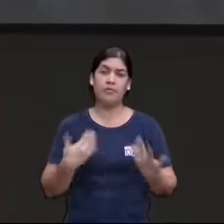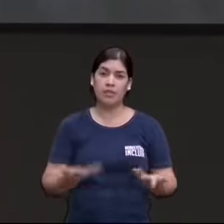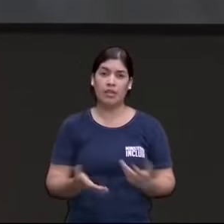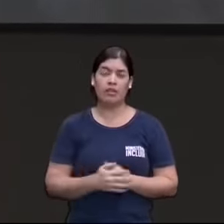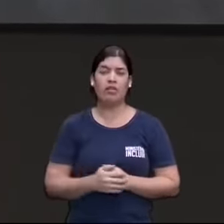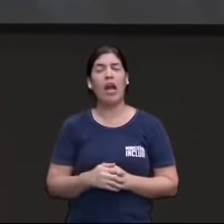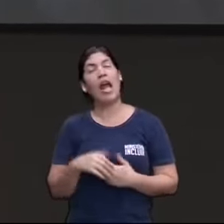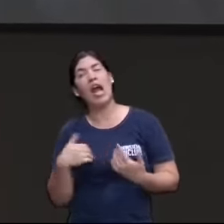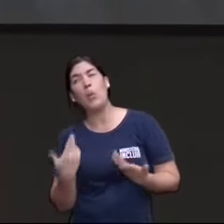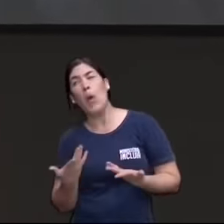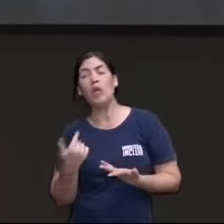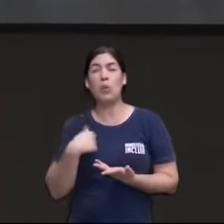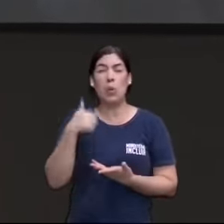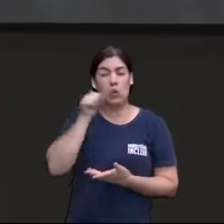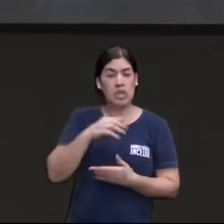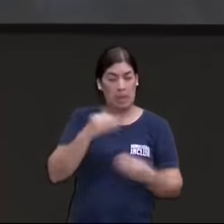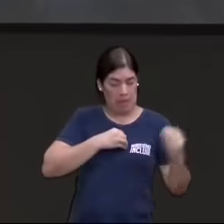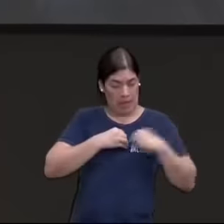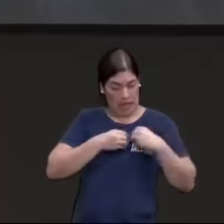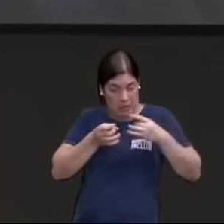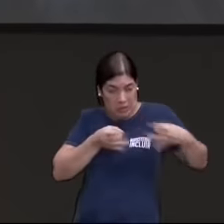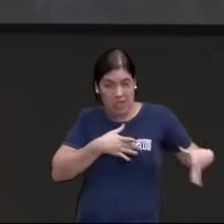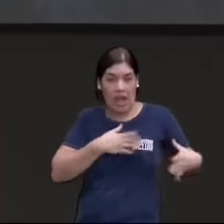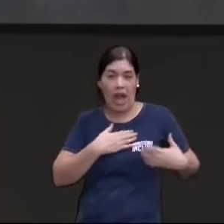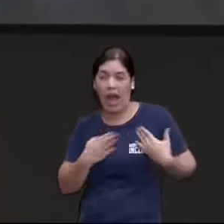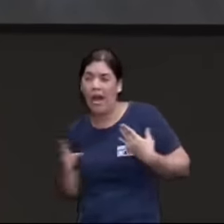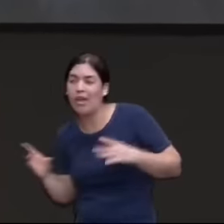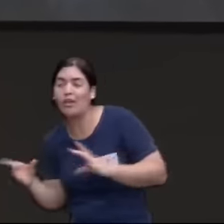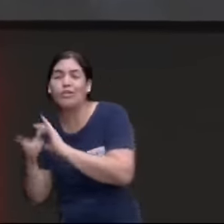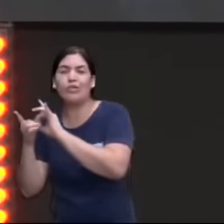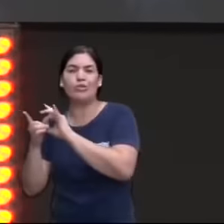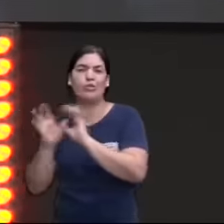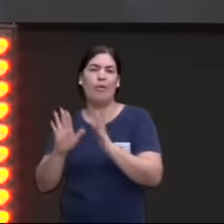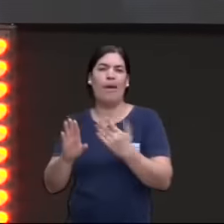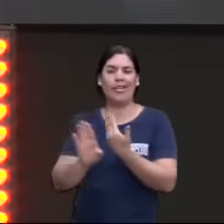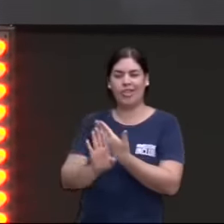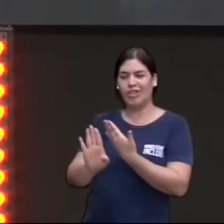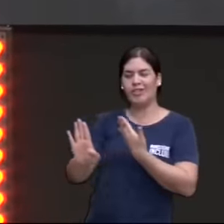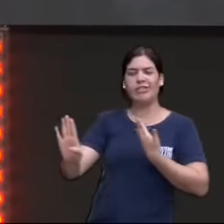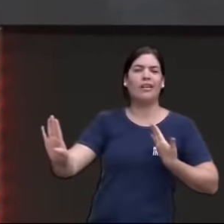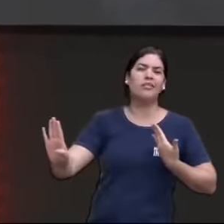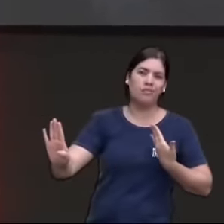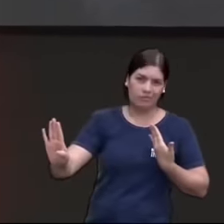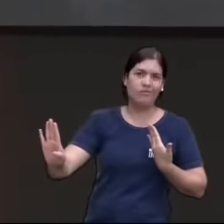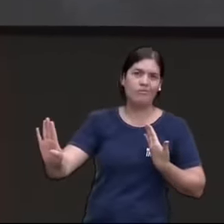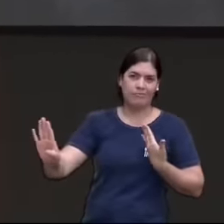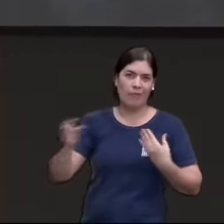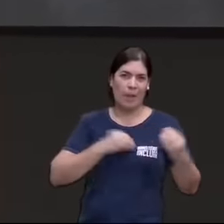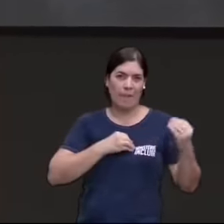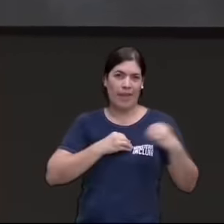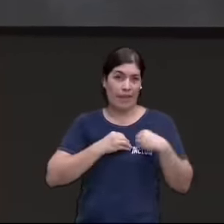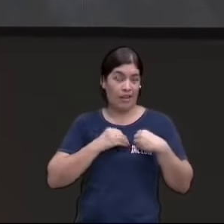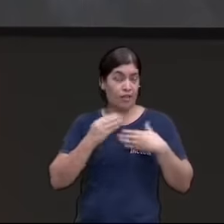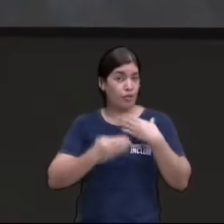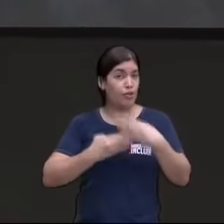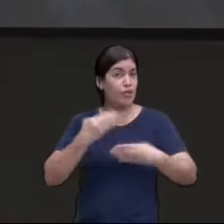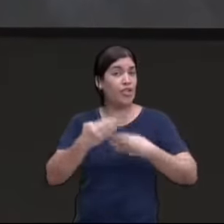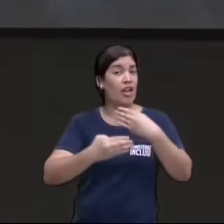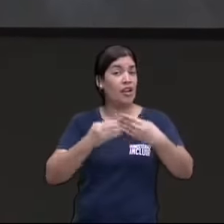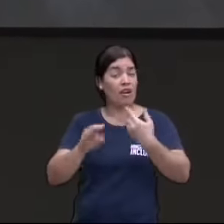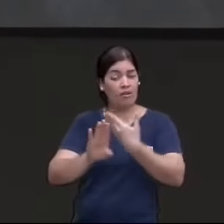quando eu resolvi meu pecado, eu me aproximo dela de novo, mas eles estão ficando distante um do outro. Aquele pecado está gerando